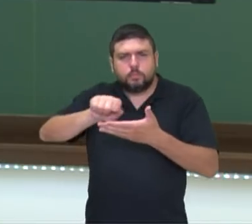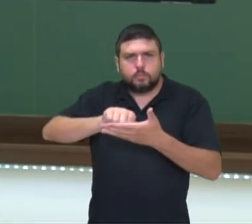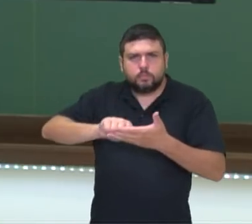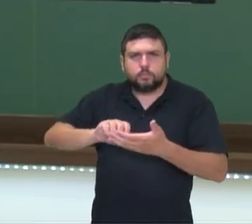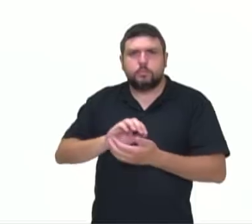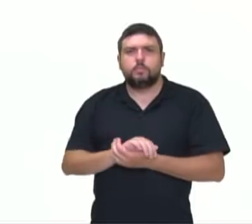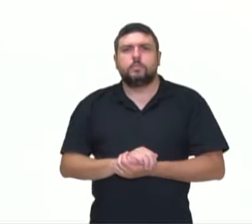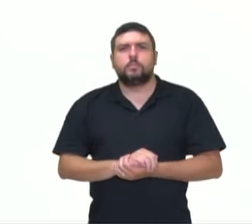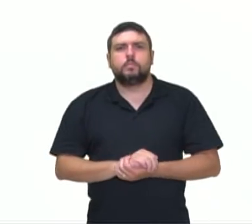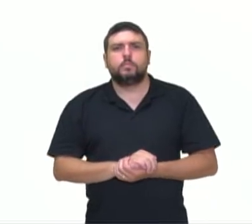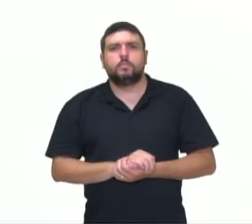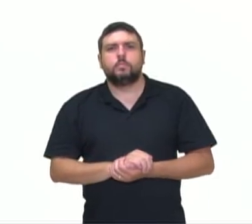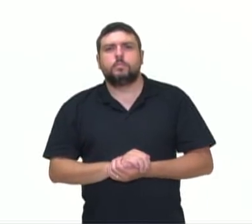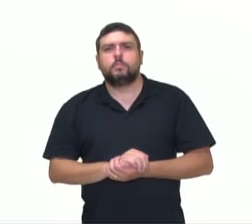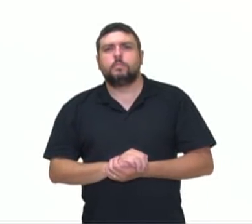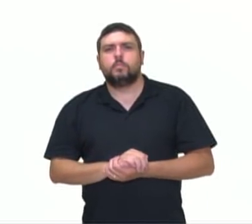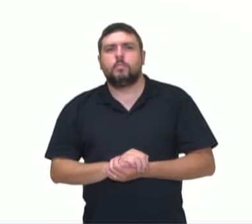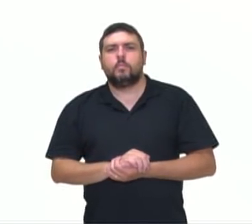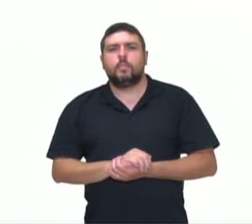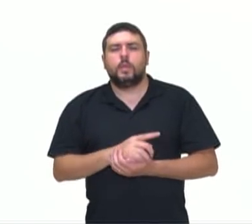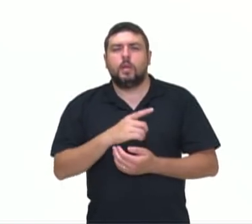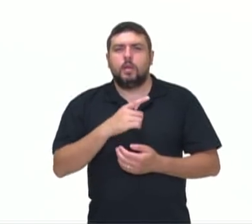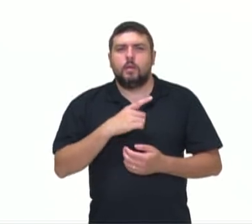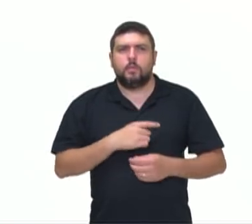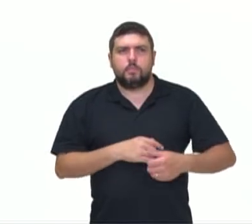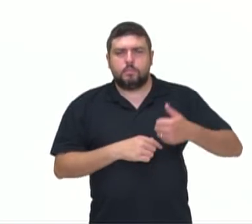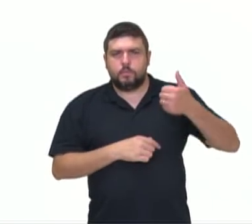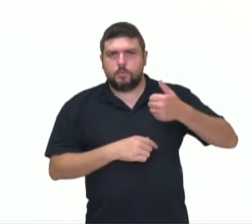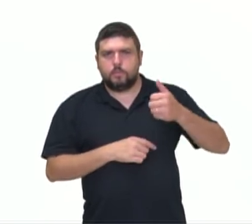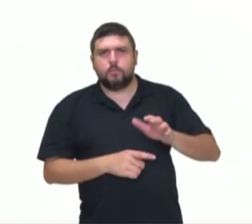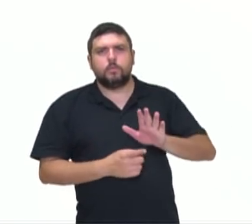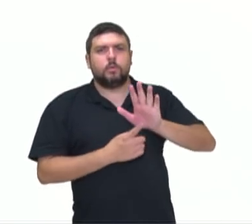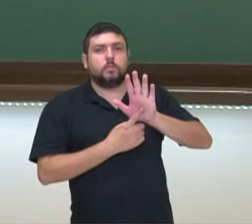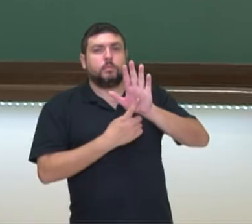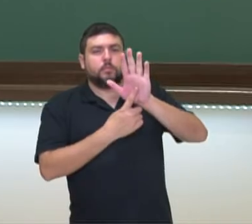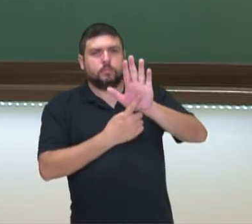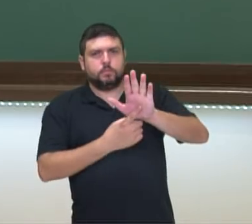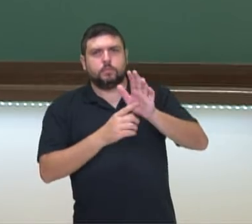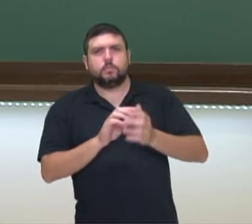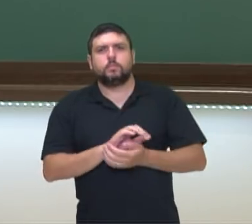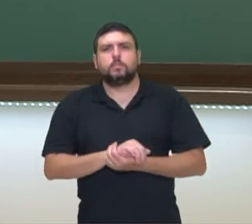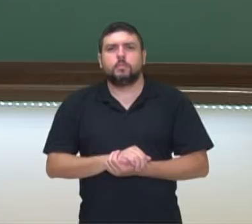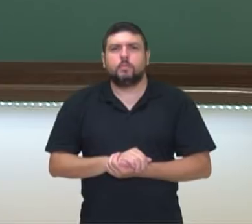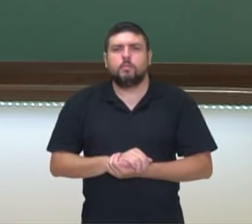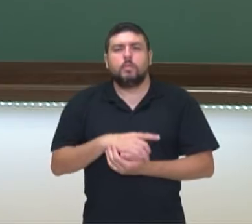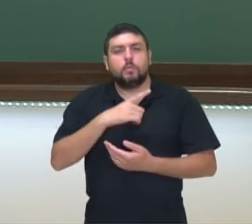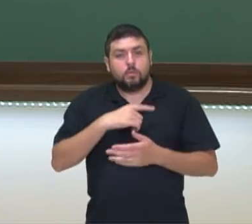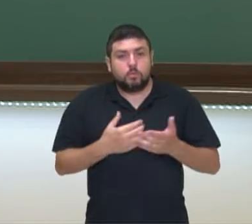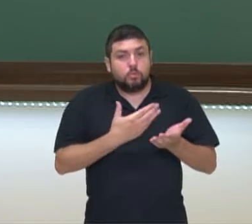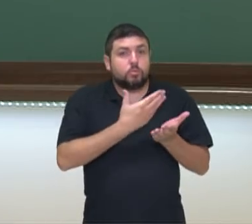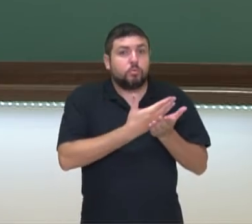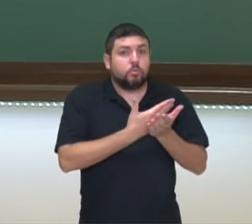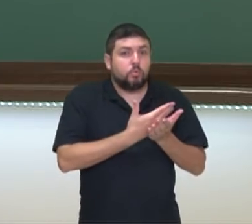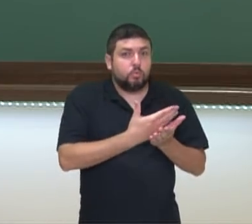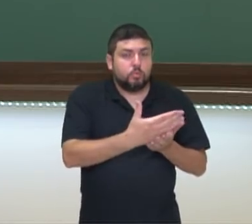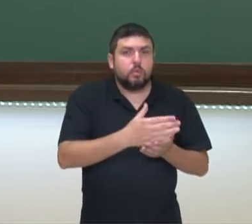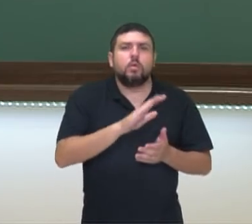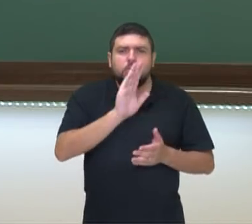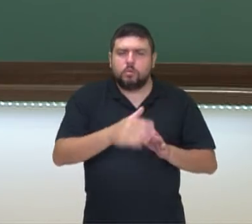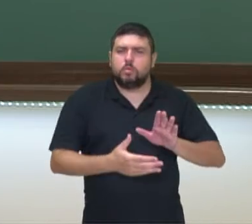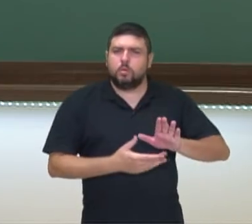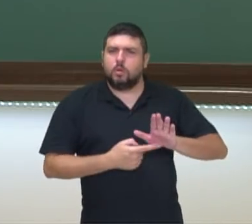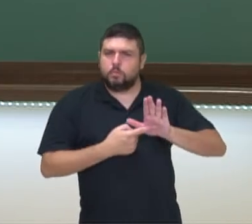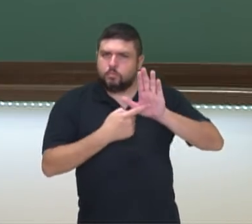dele. Nós temos aqui a apresentação, é o que vem no início. Nós já temos a apresentação das 3 propostas,